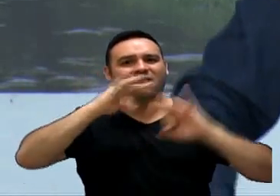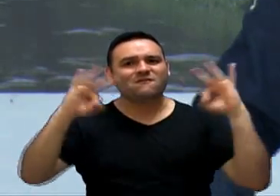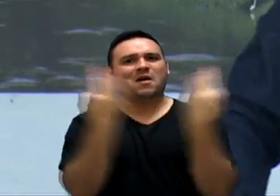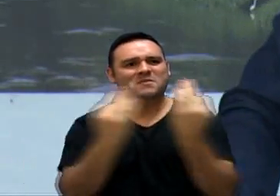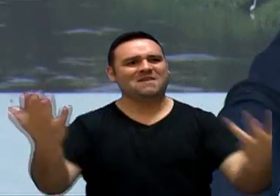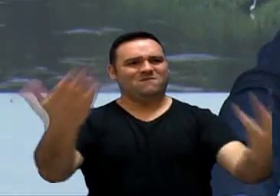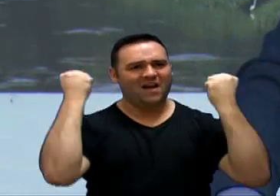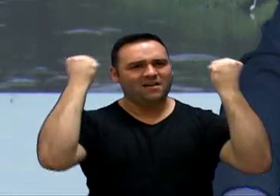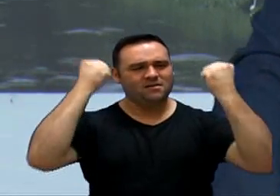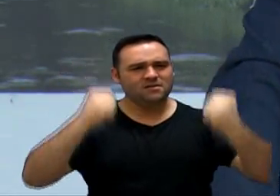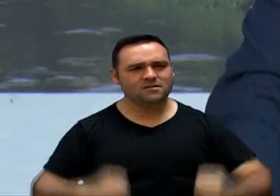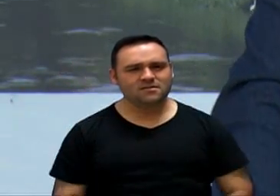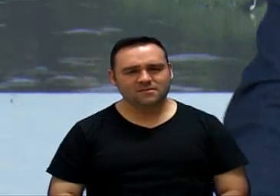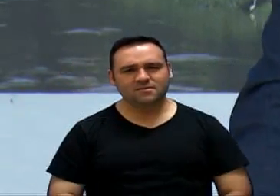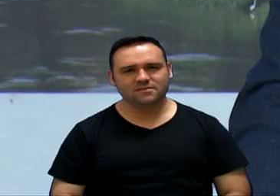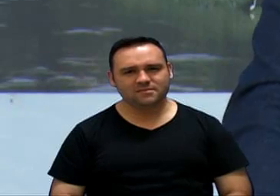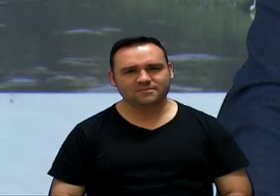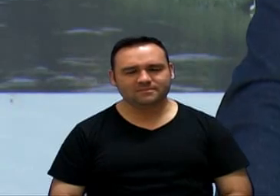família.